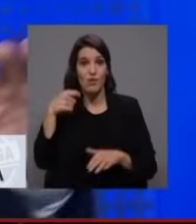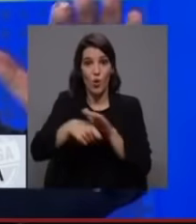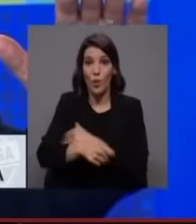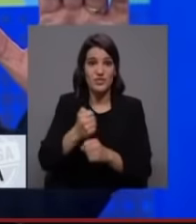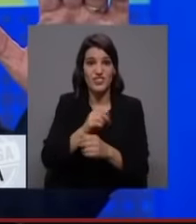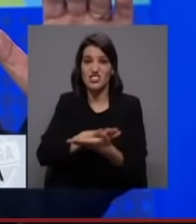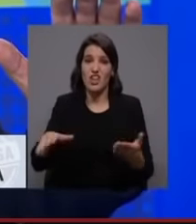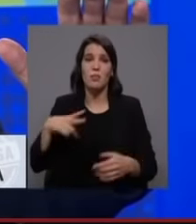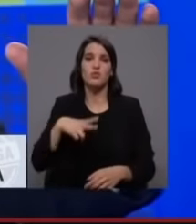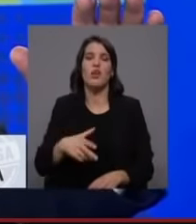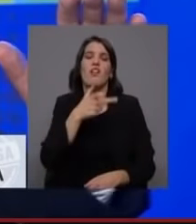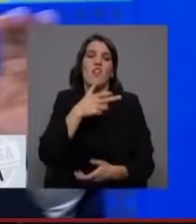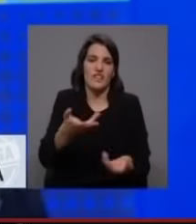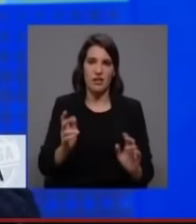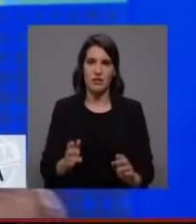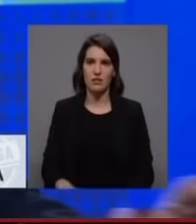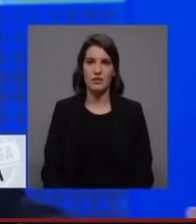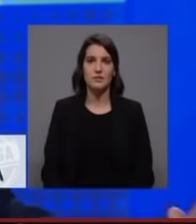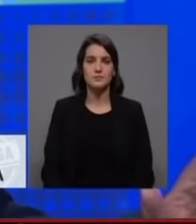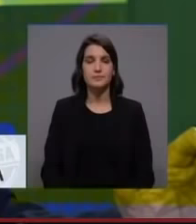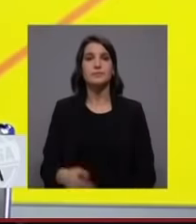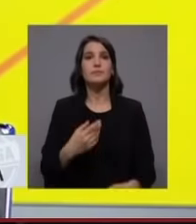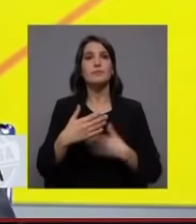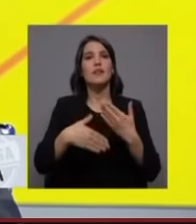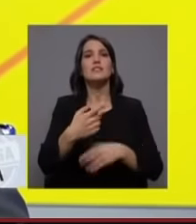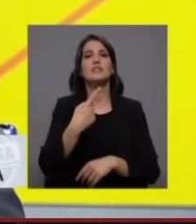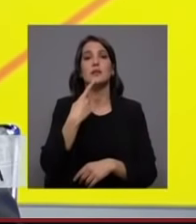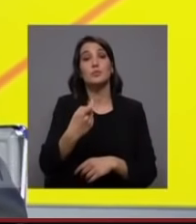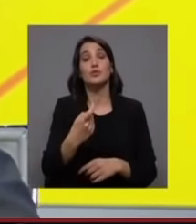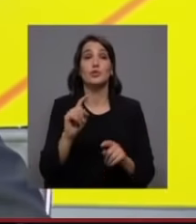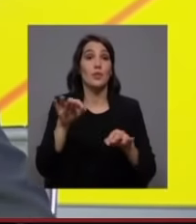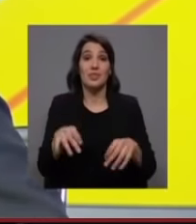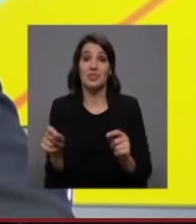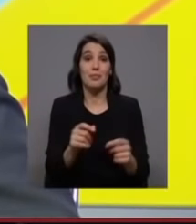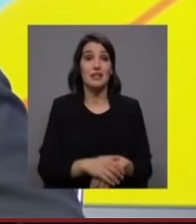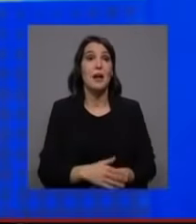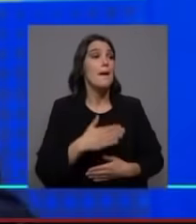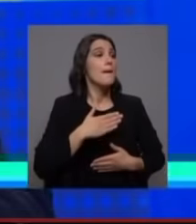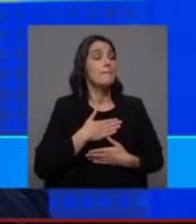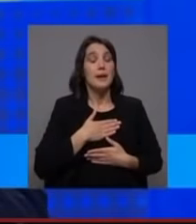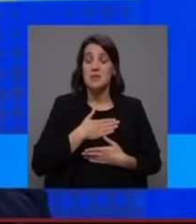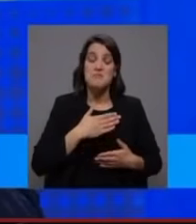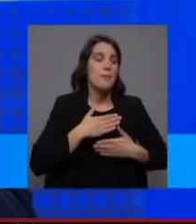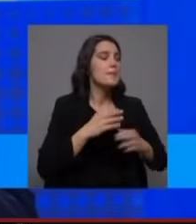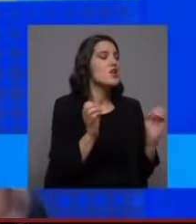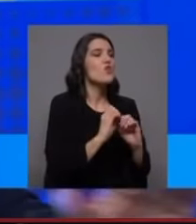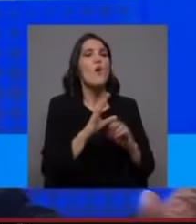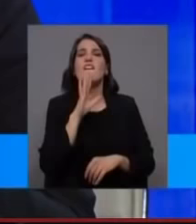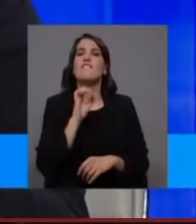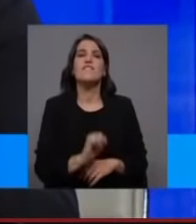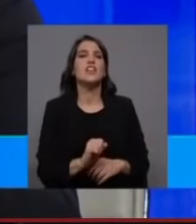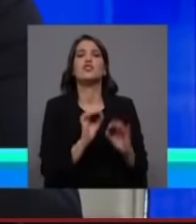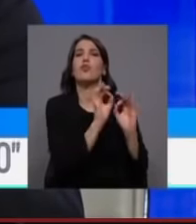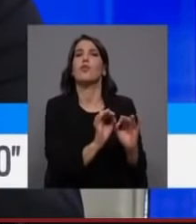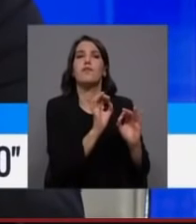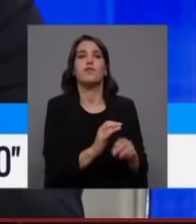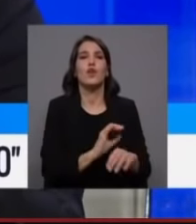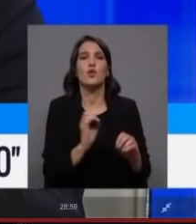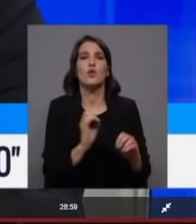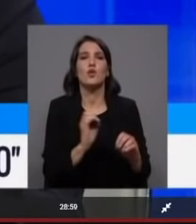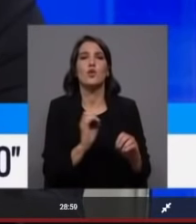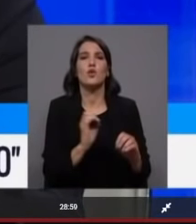tendões me responder esta questão EA Vamos para o outro então terminar o Brasil o artigo aqui ó termino aqui na enviado olha aqui